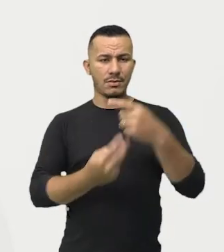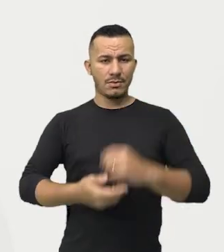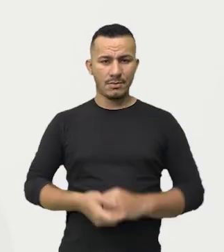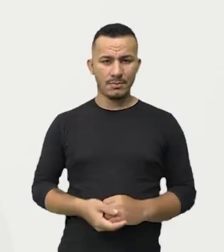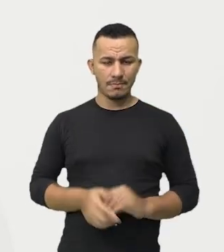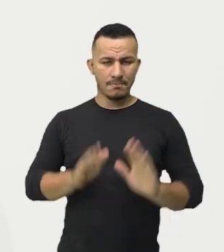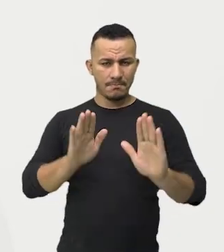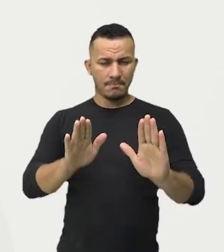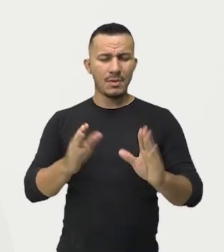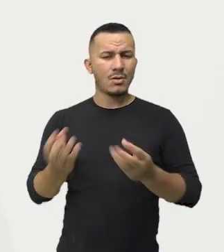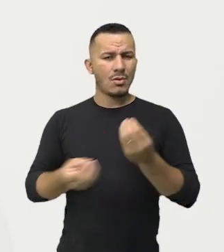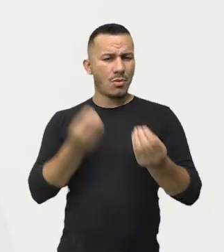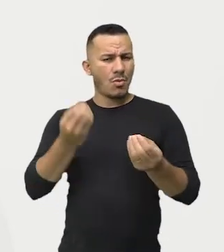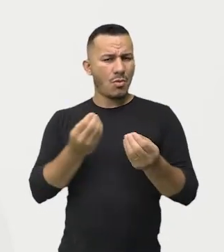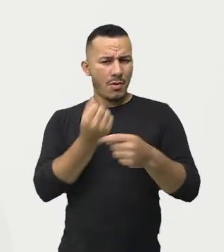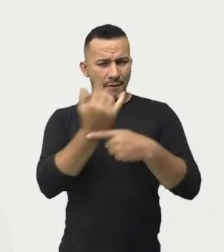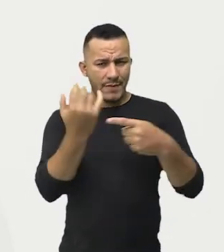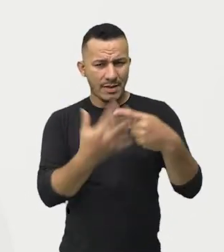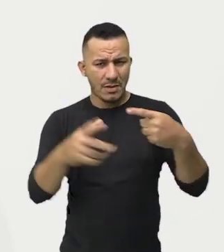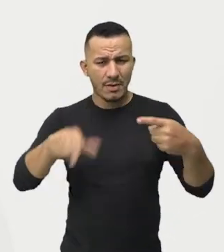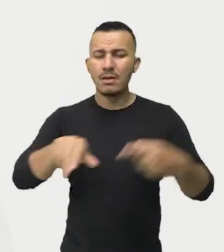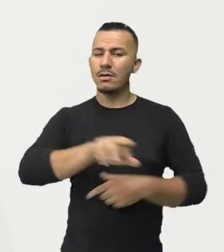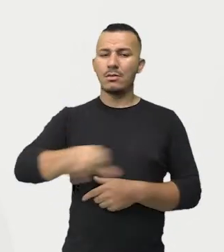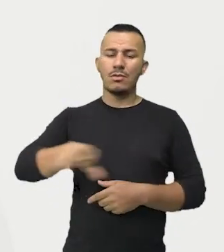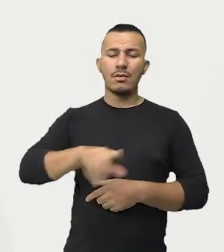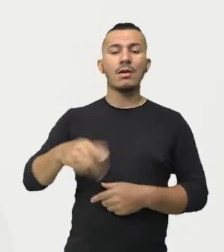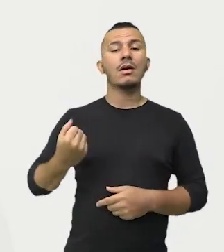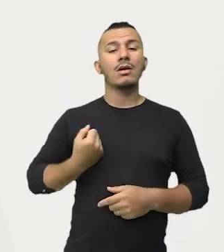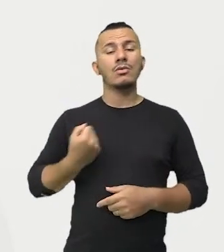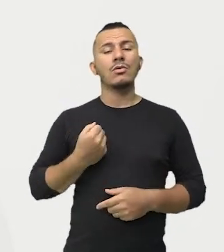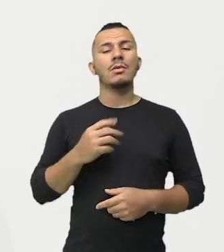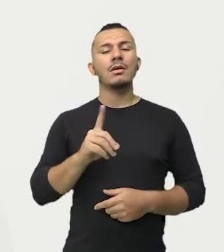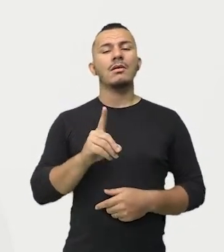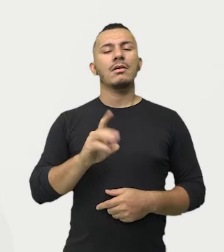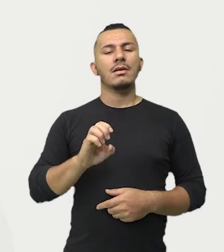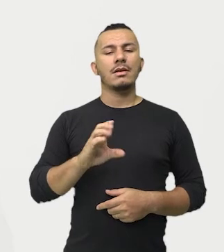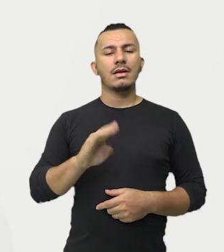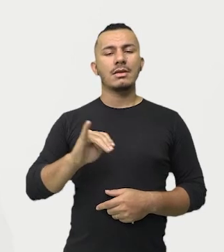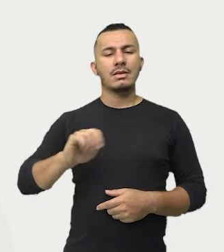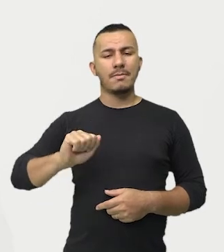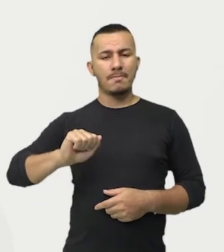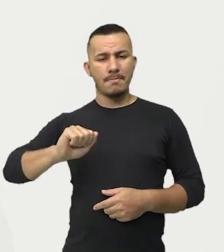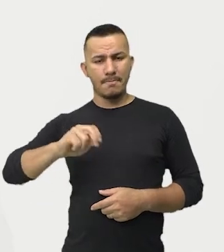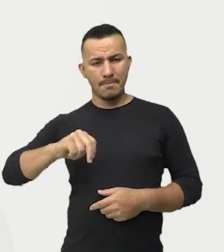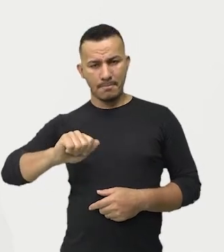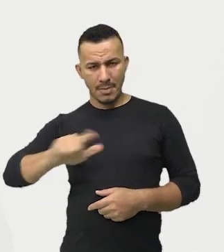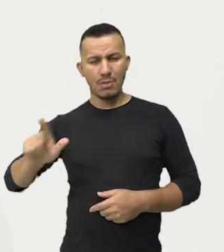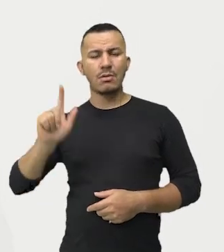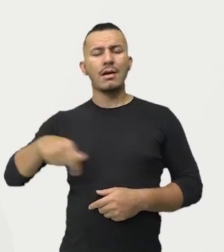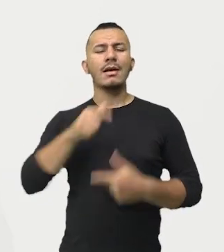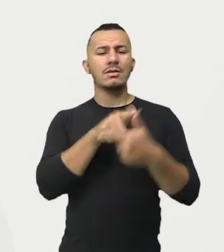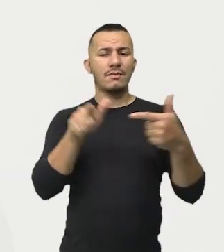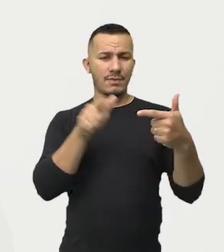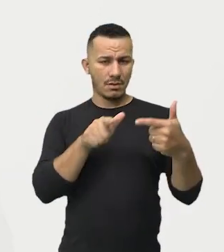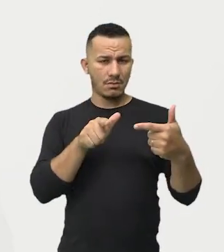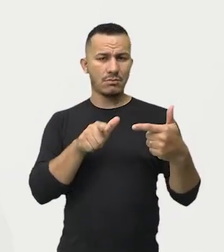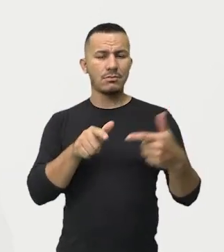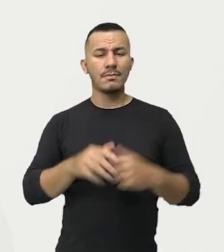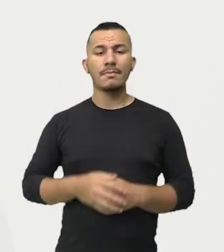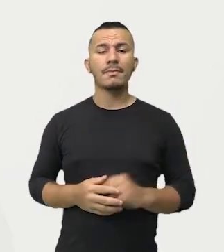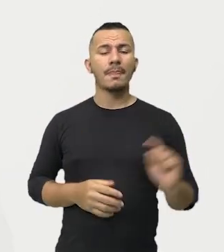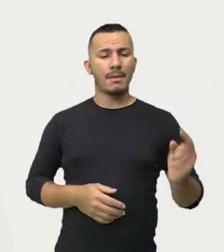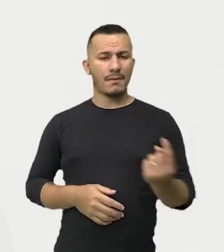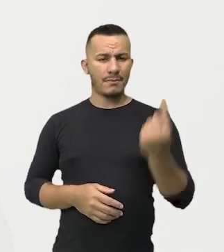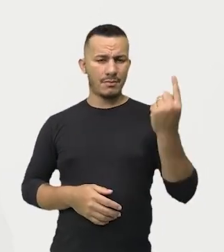Atenção, a gente não vai pensar agora como fração, tá bom? A gente vai pensar como número decimal. O que fazer então para localizar esse número? Primeira